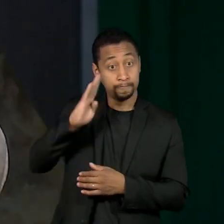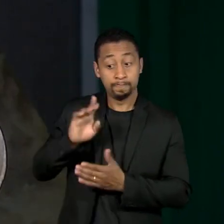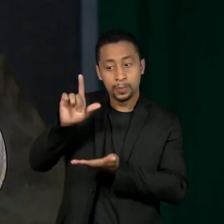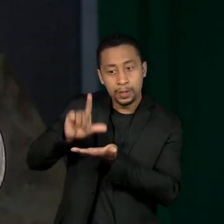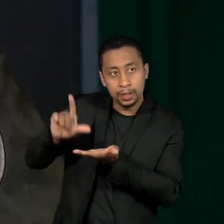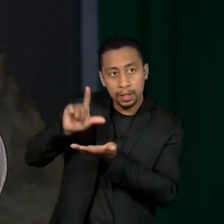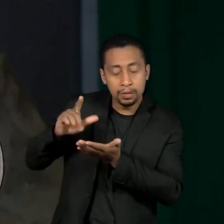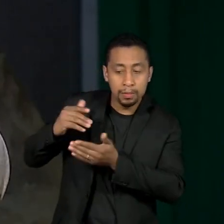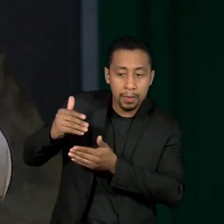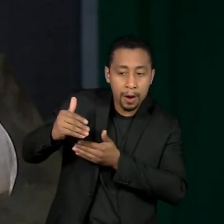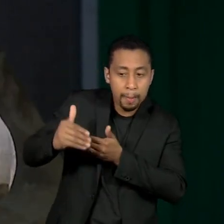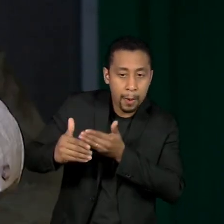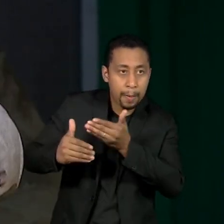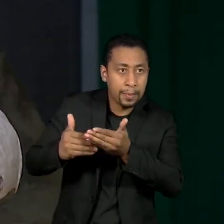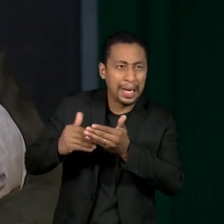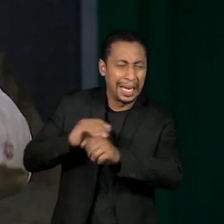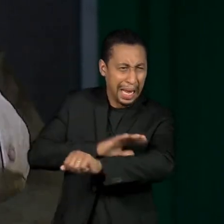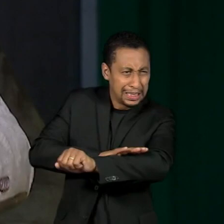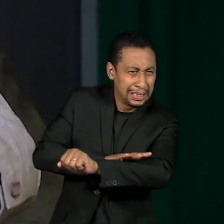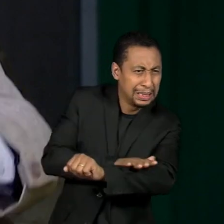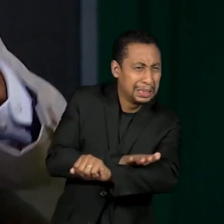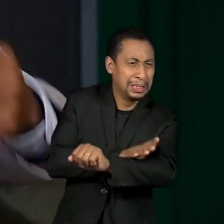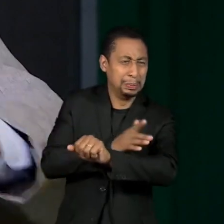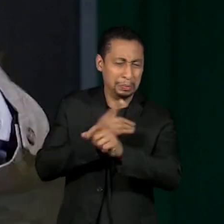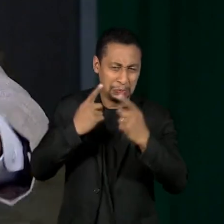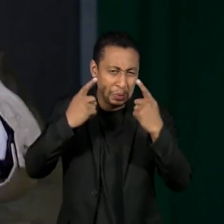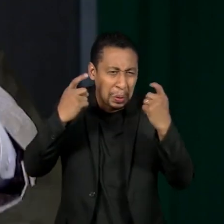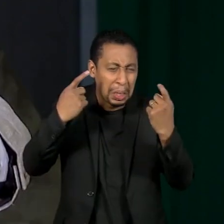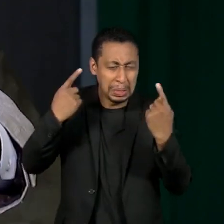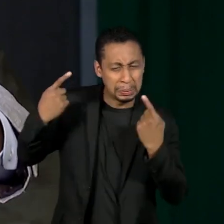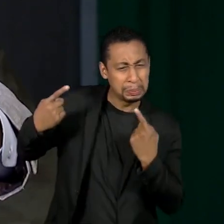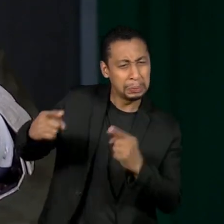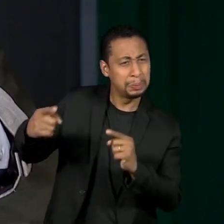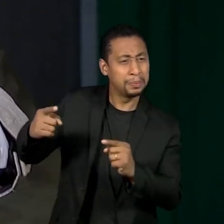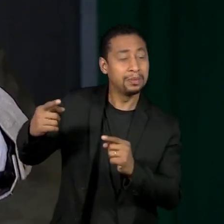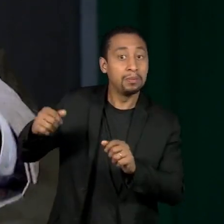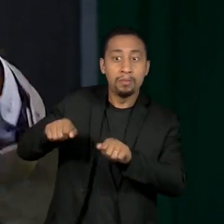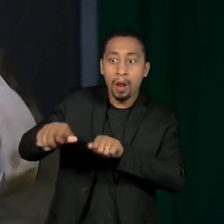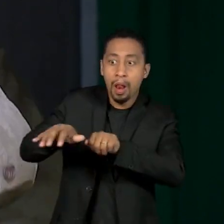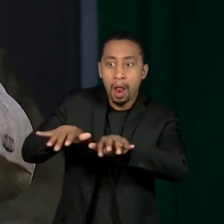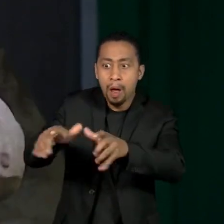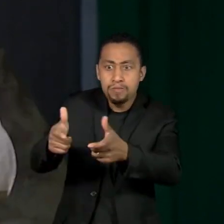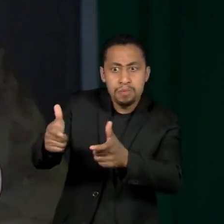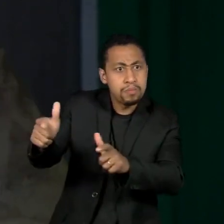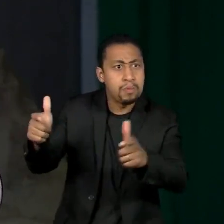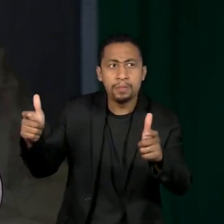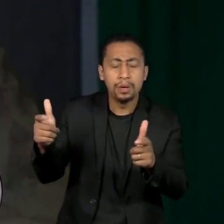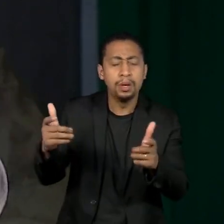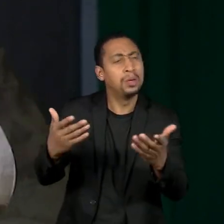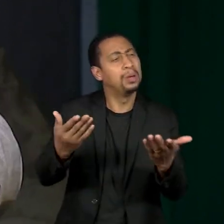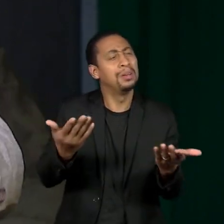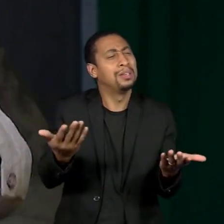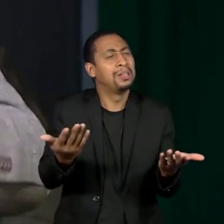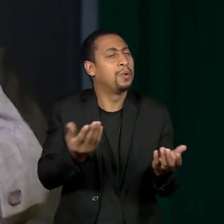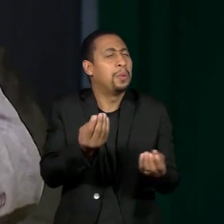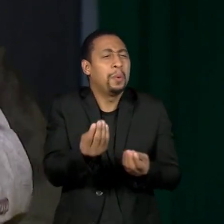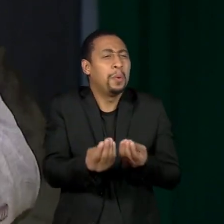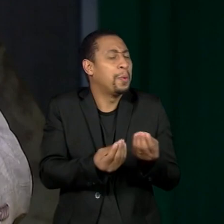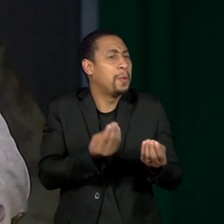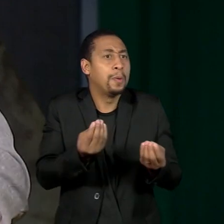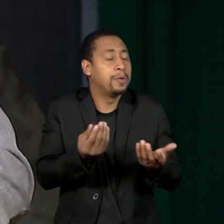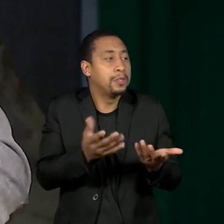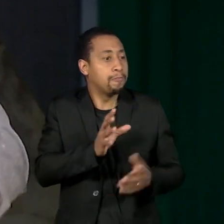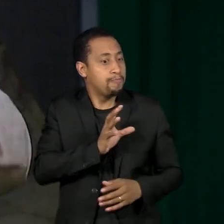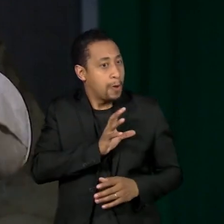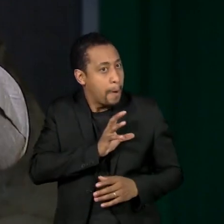agressão, essa hostilização racista não só está presente, como se reproduz. Não é? Como é, então, que a gente pode usar esse